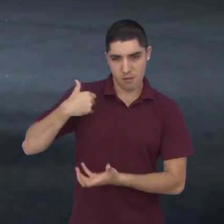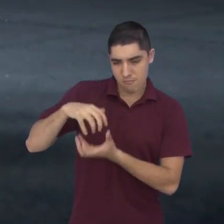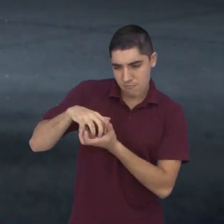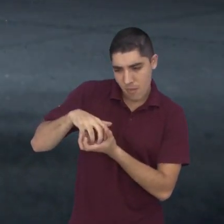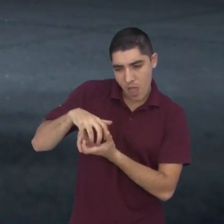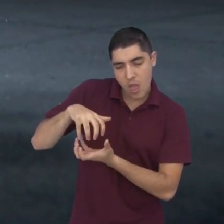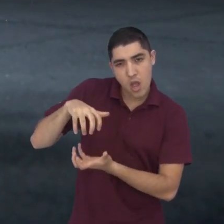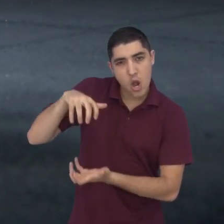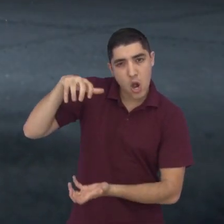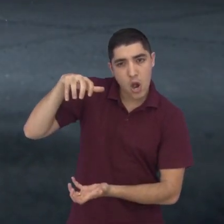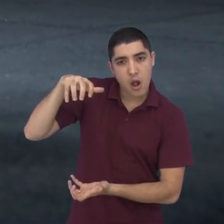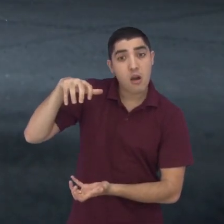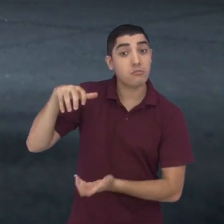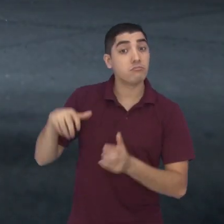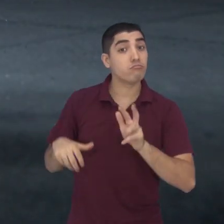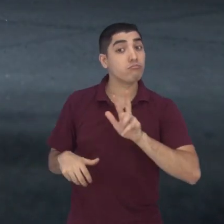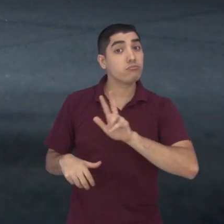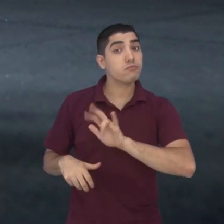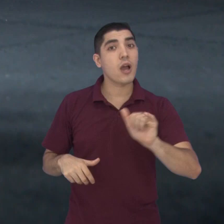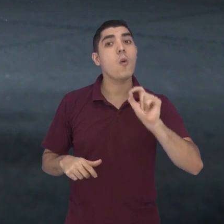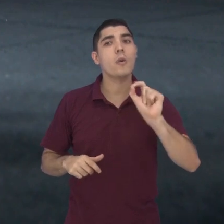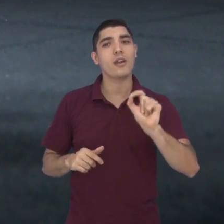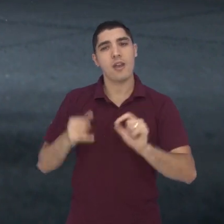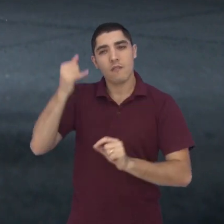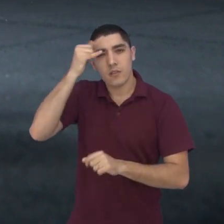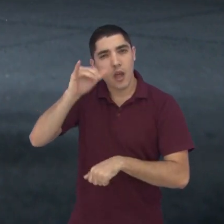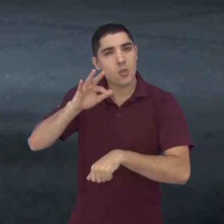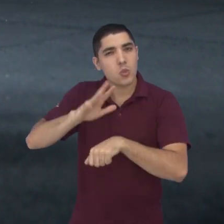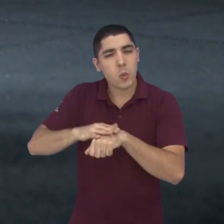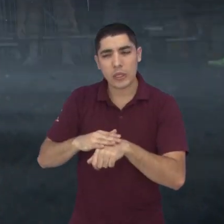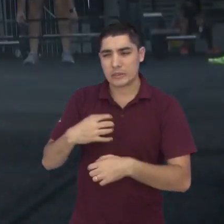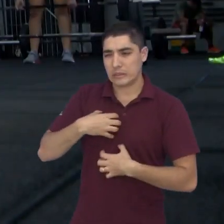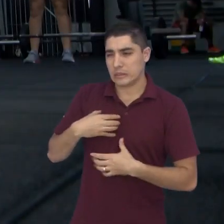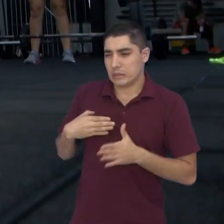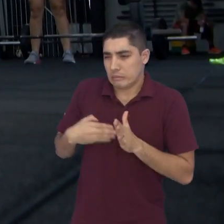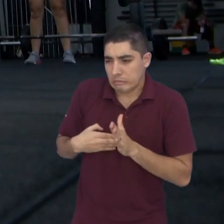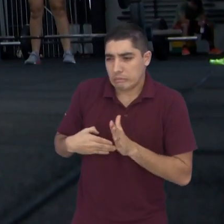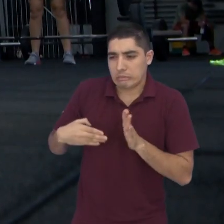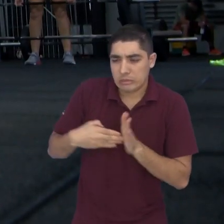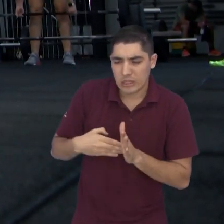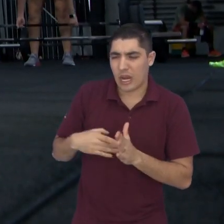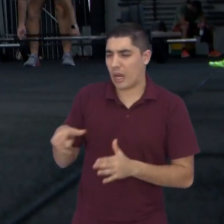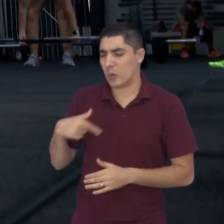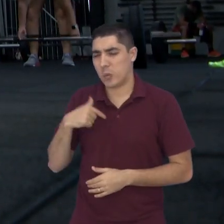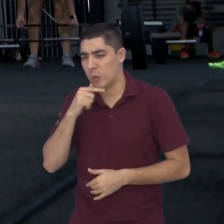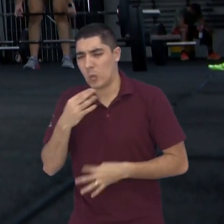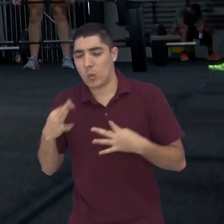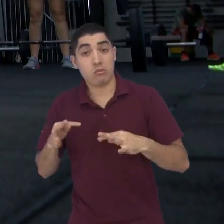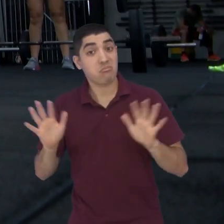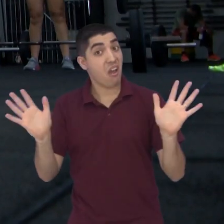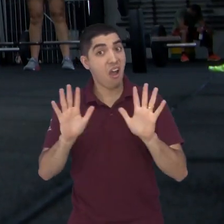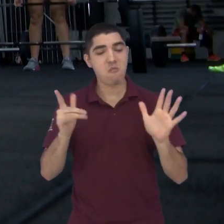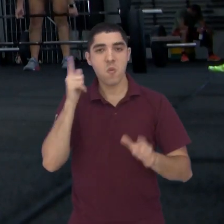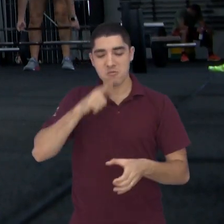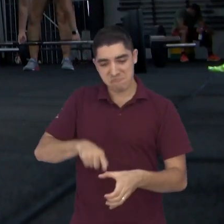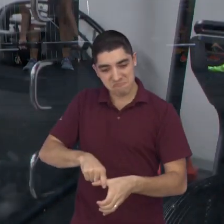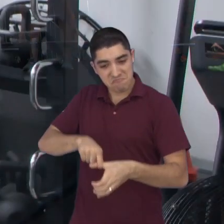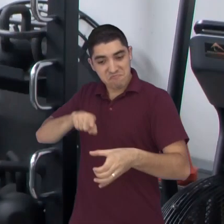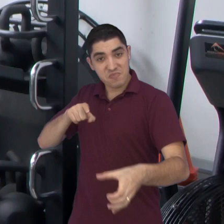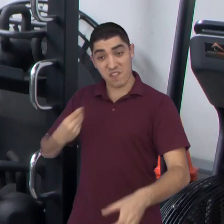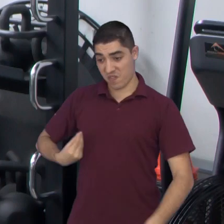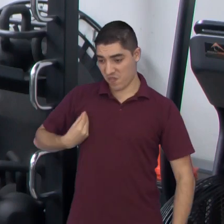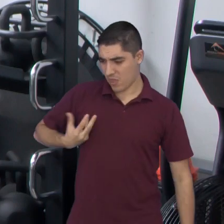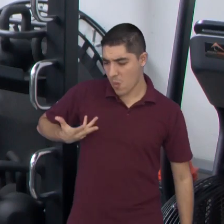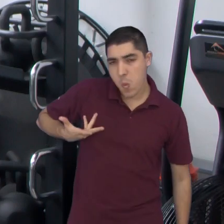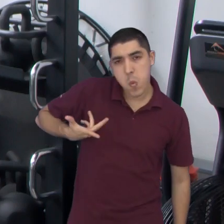de envelhecimento eh com menos limitação com menos e restrição Então você tem mais autonomia e